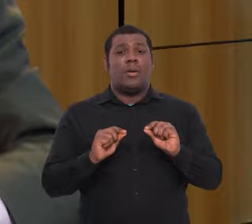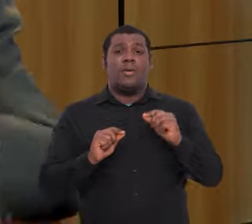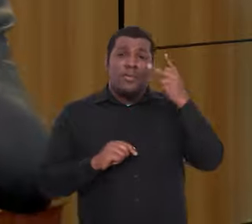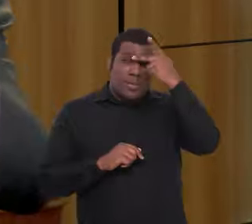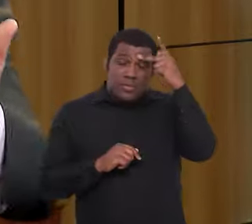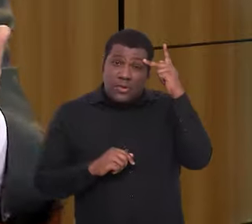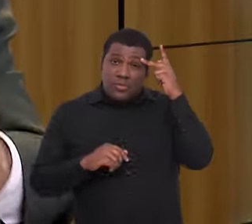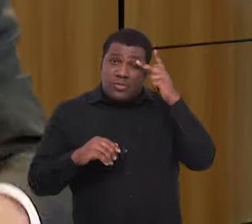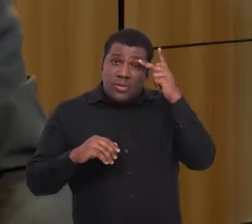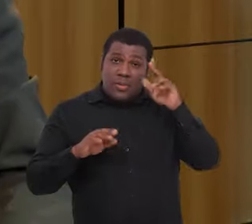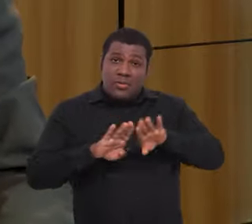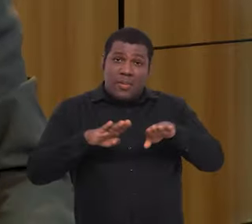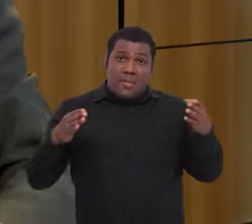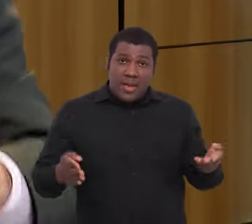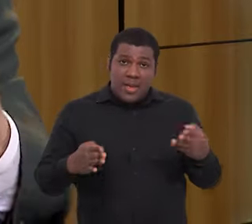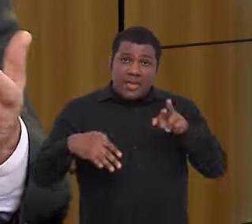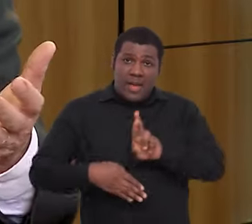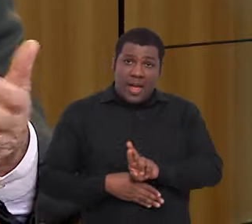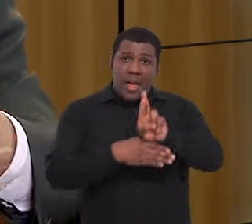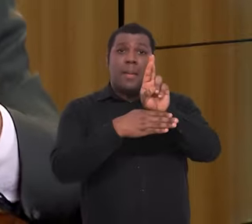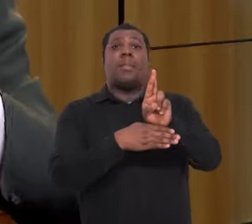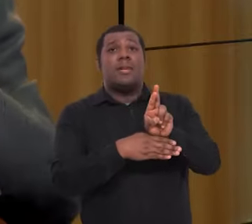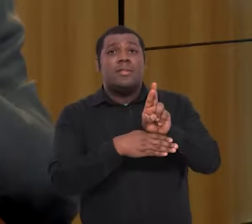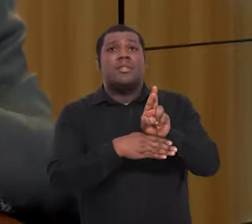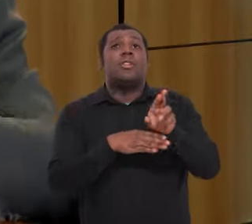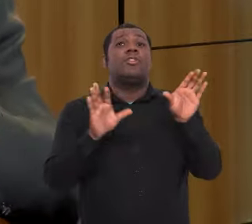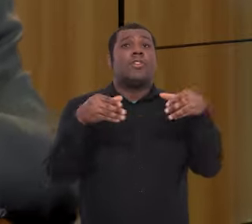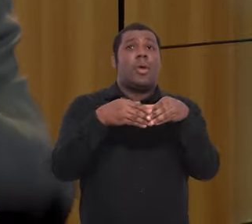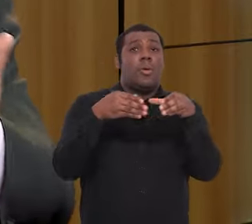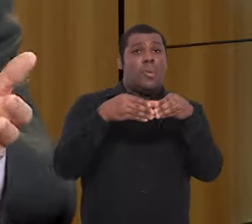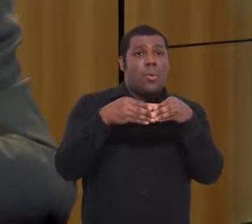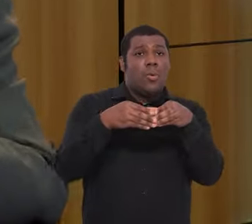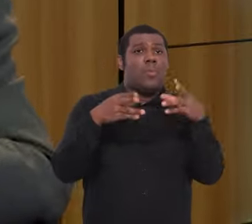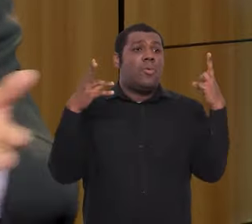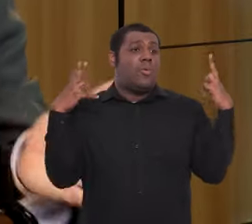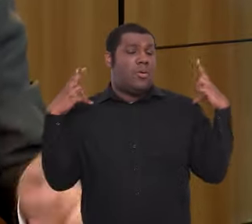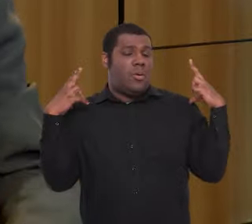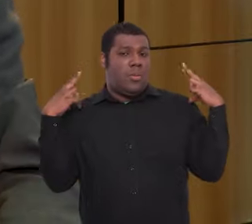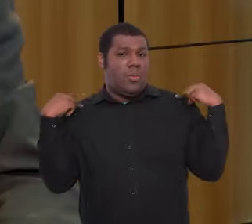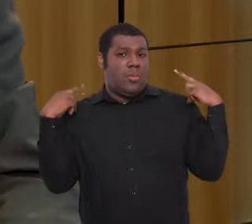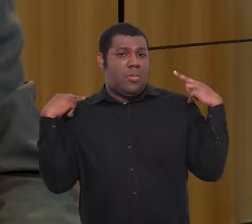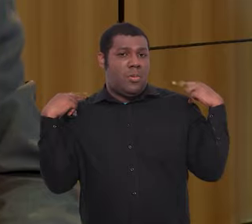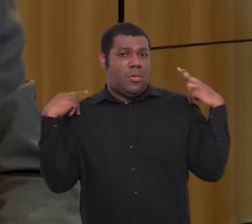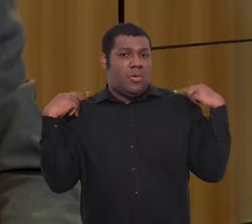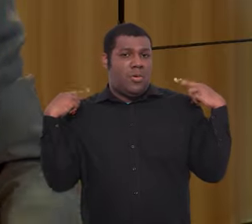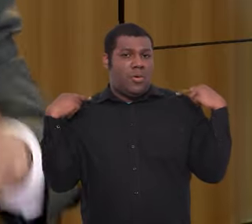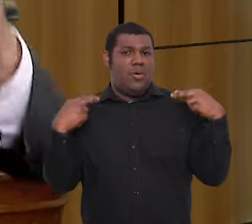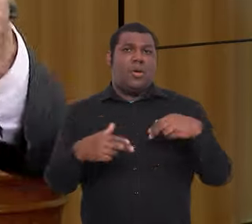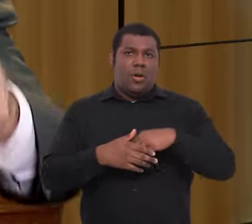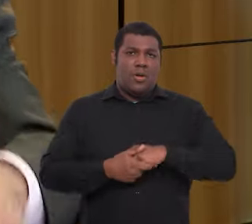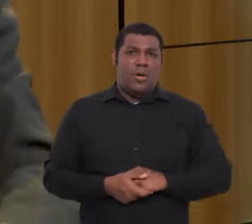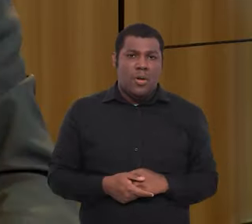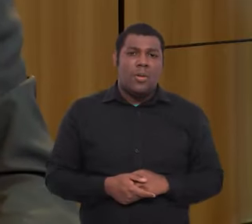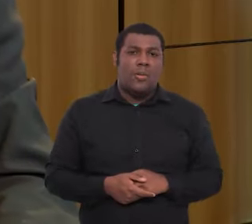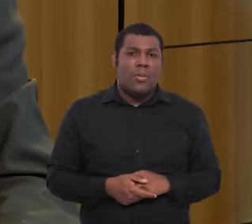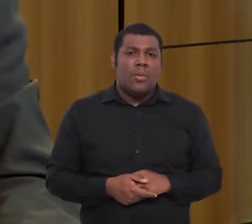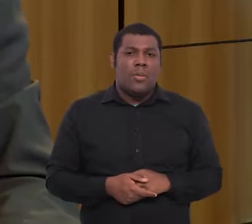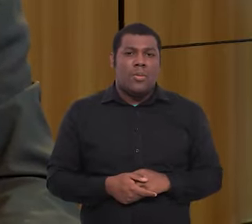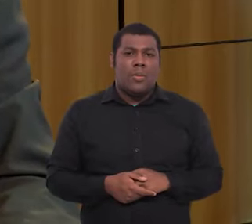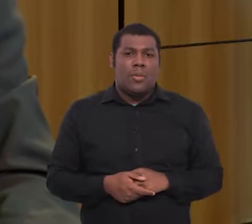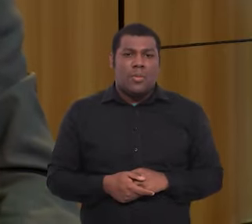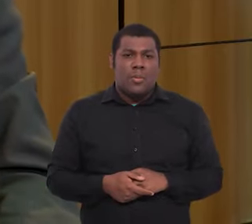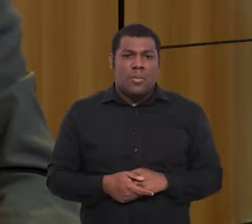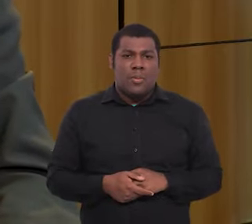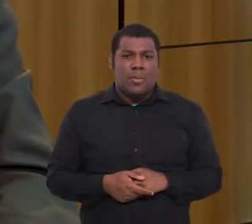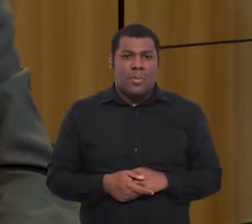teus representantes junto com empresa vai de forma permanente dialogar sobre os problemas é preciso de ponte de apoio